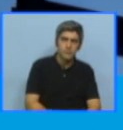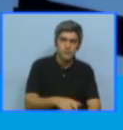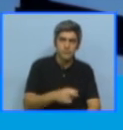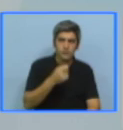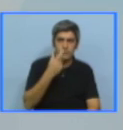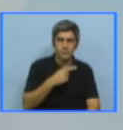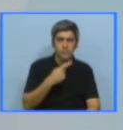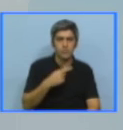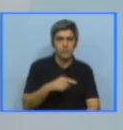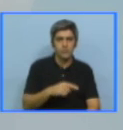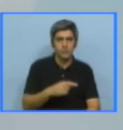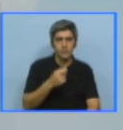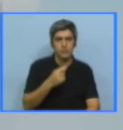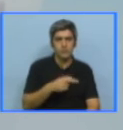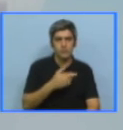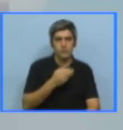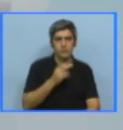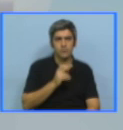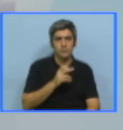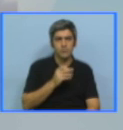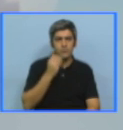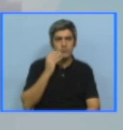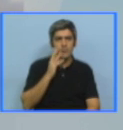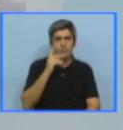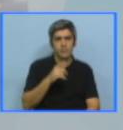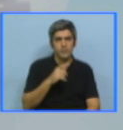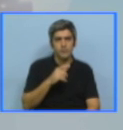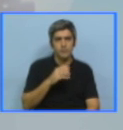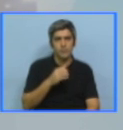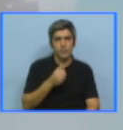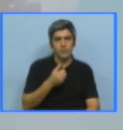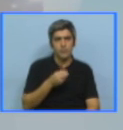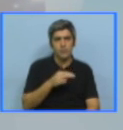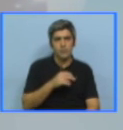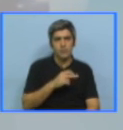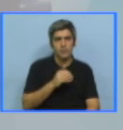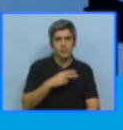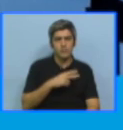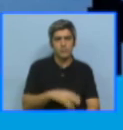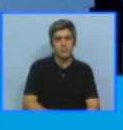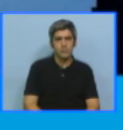história singular, com estes 70 anos, como será o amanhã dos missionários combonianos em Portugal?